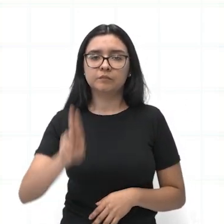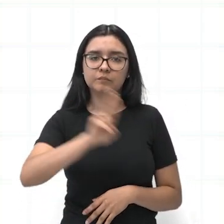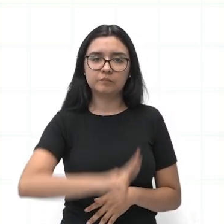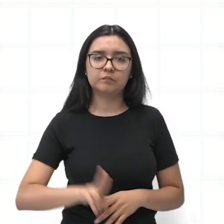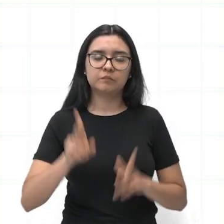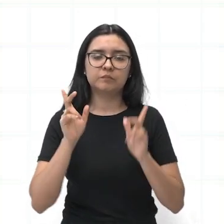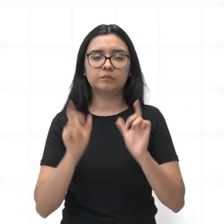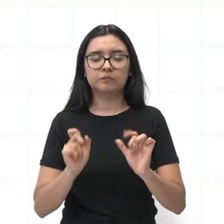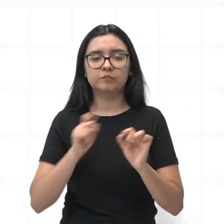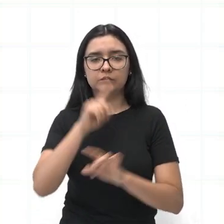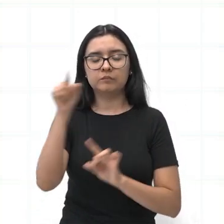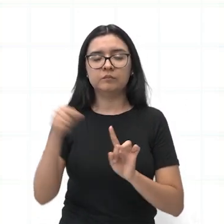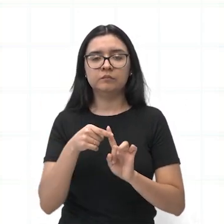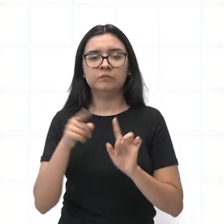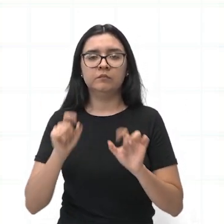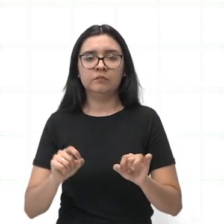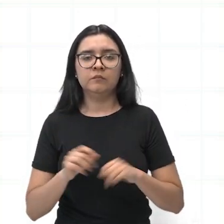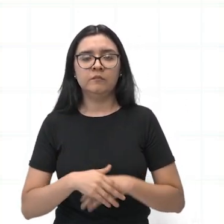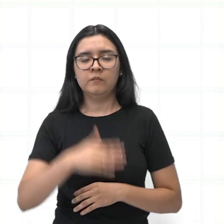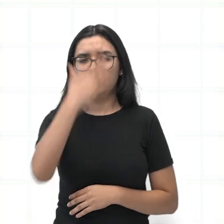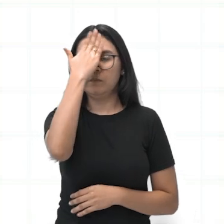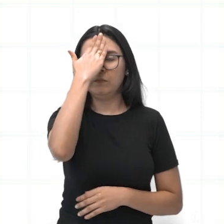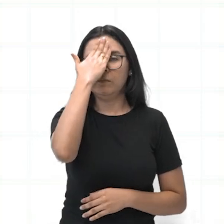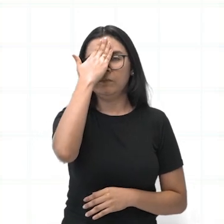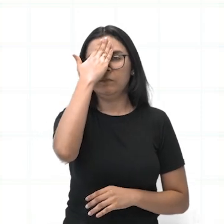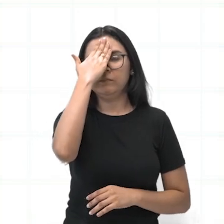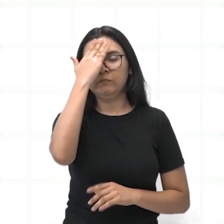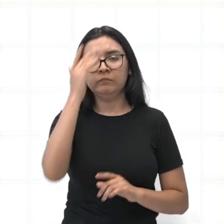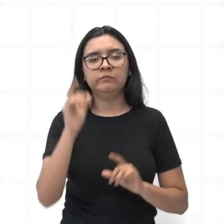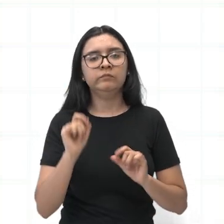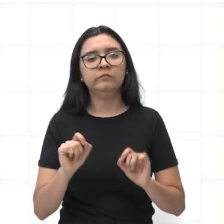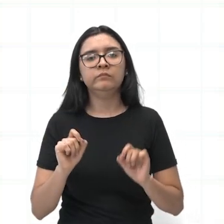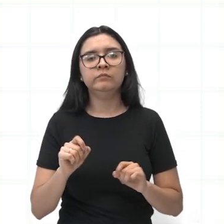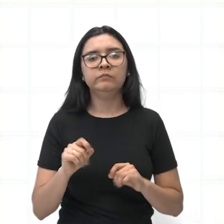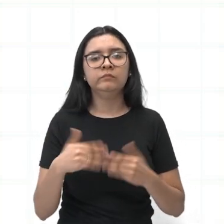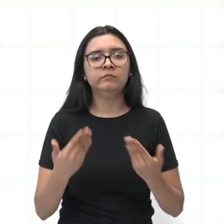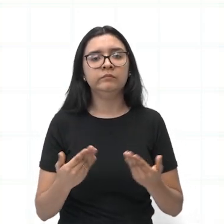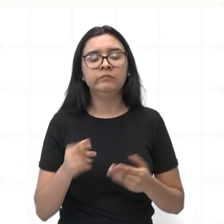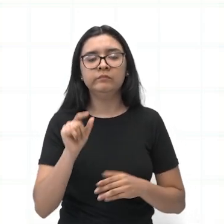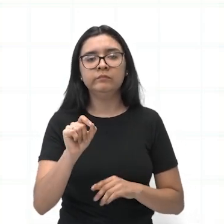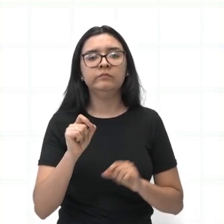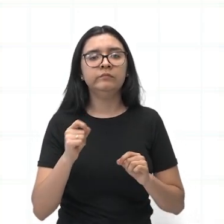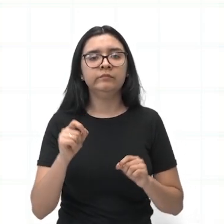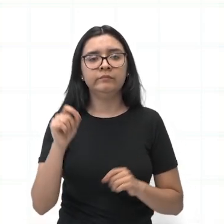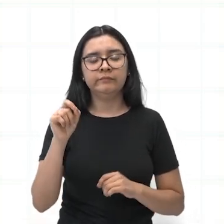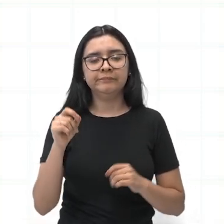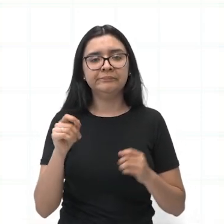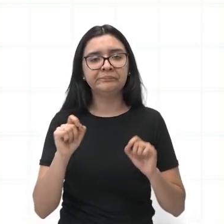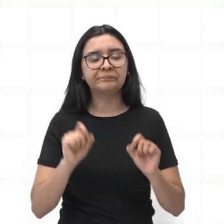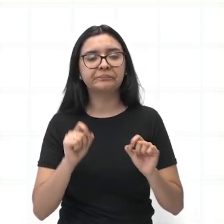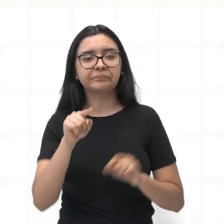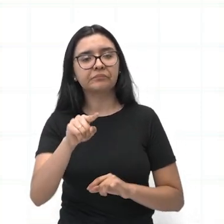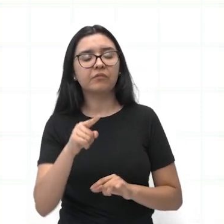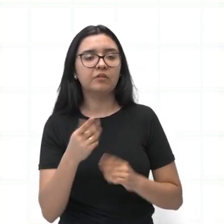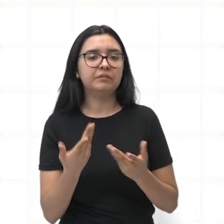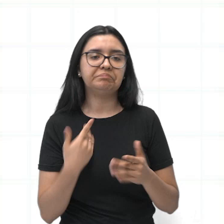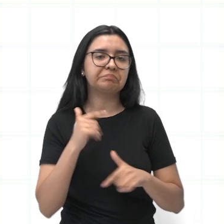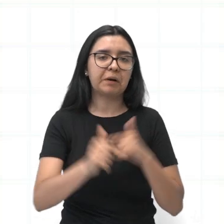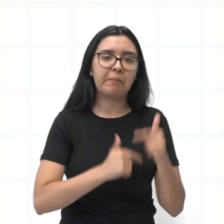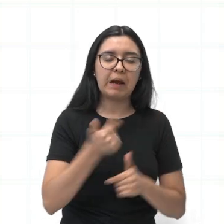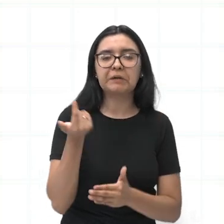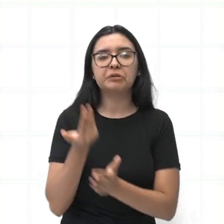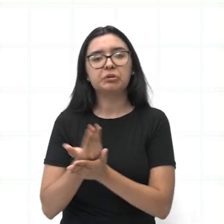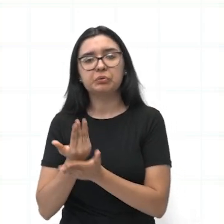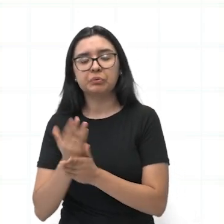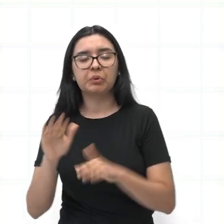utilizada para saber o que você faz no seu dia, não no seu dia a dia, mas em que você se ocupa, qual